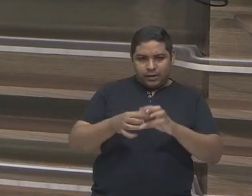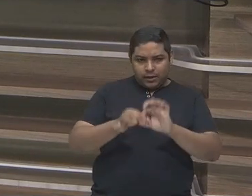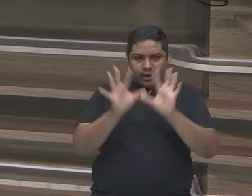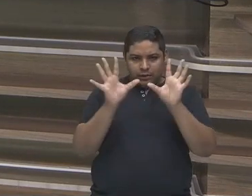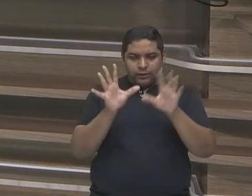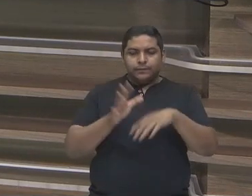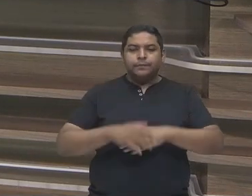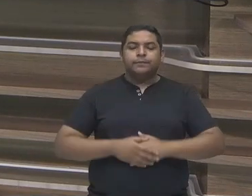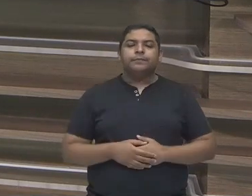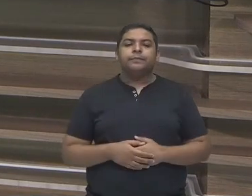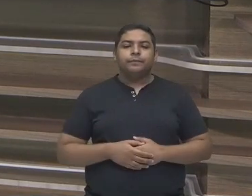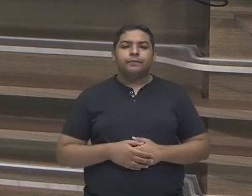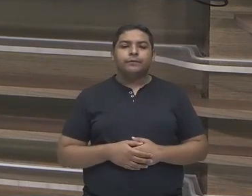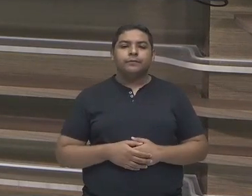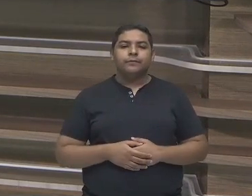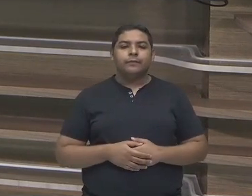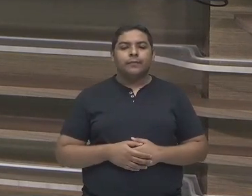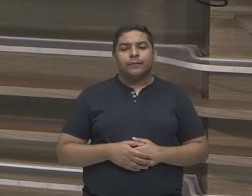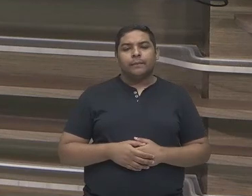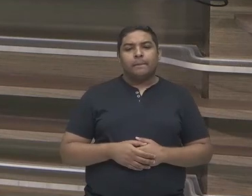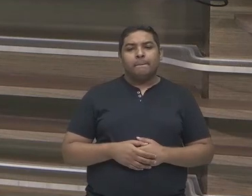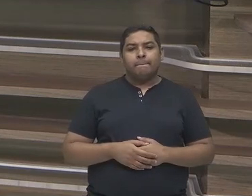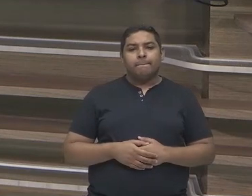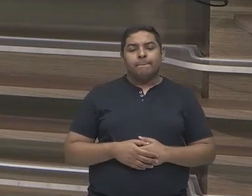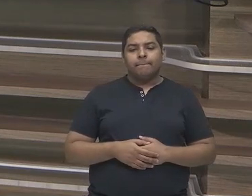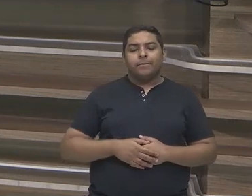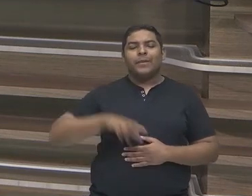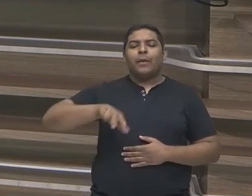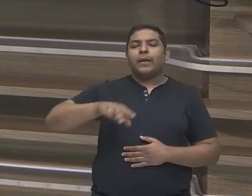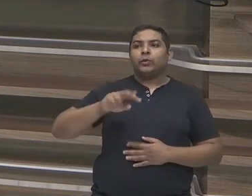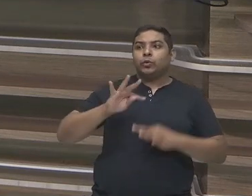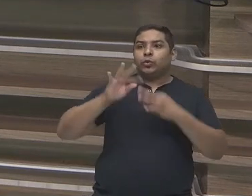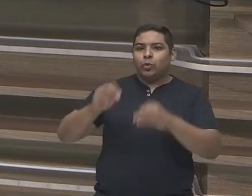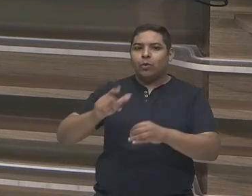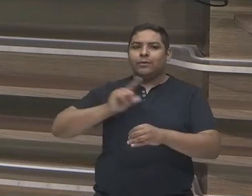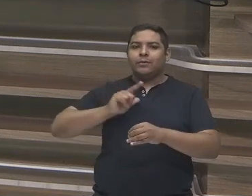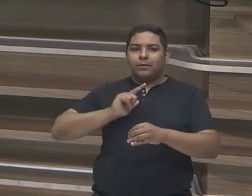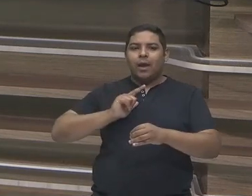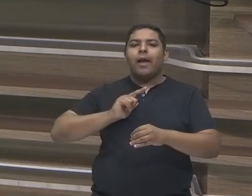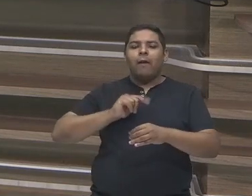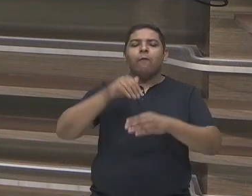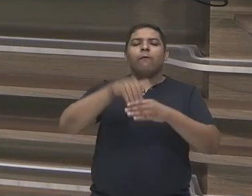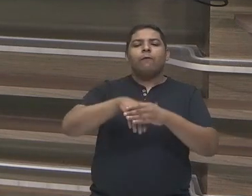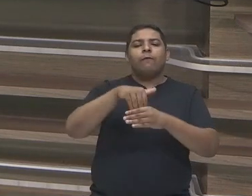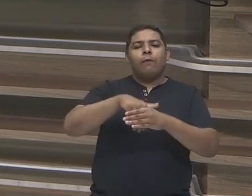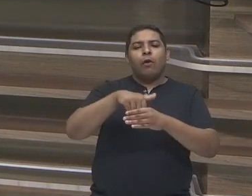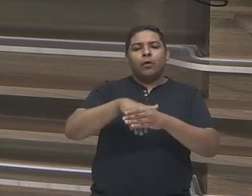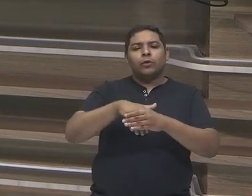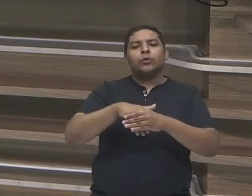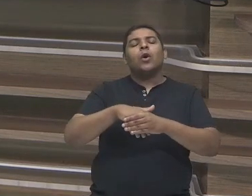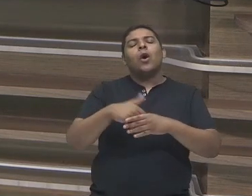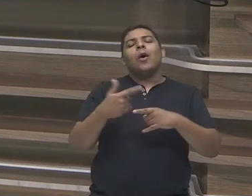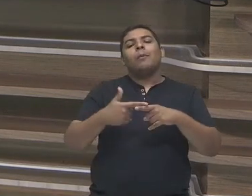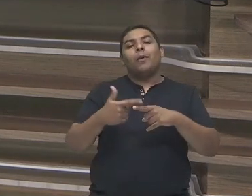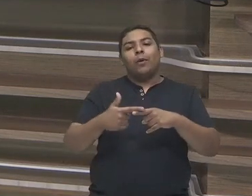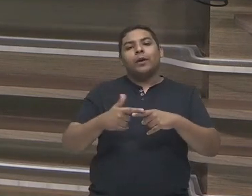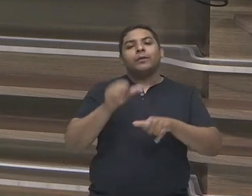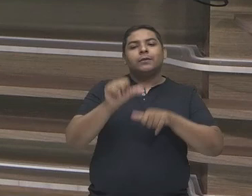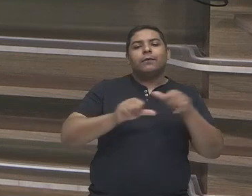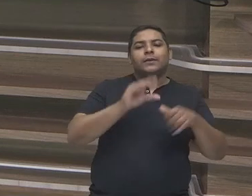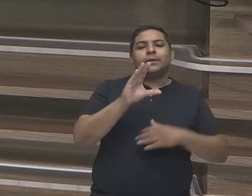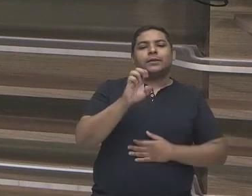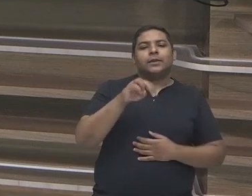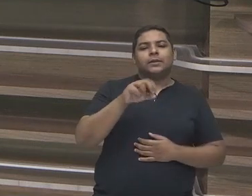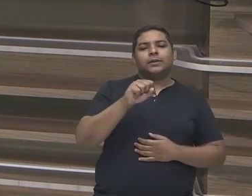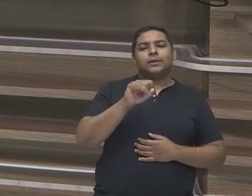ideias. Vocês observaram que nem todos puderam ter acesso ao mínimo de voto, porque ele se tornou censitário de acordo com a